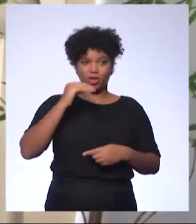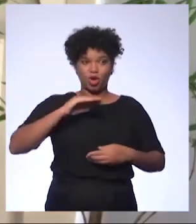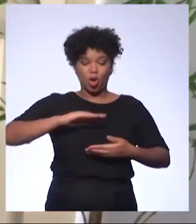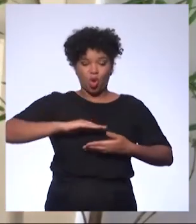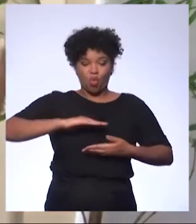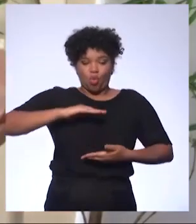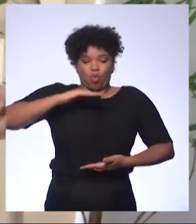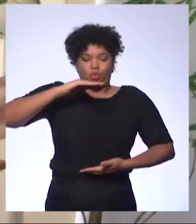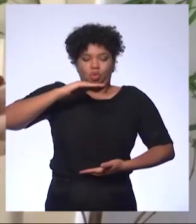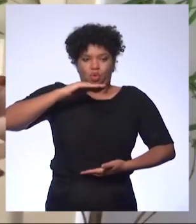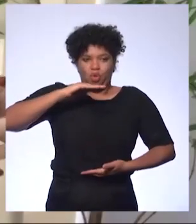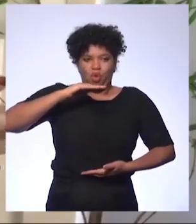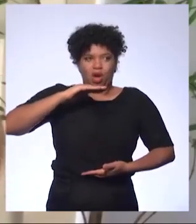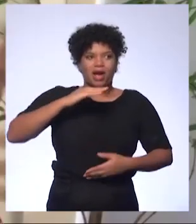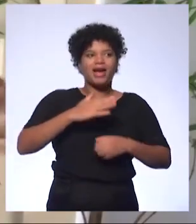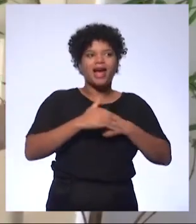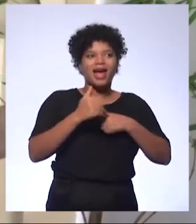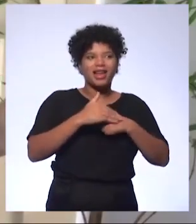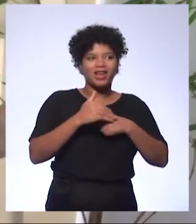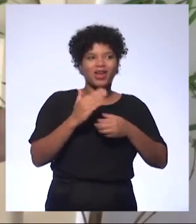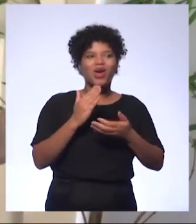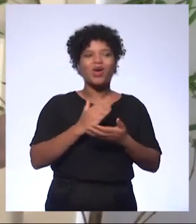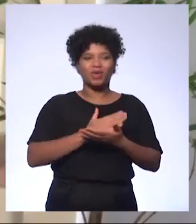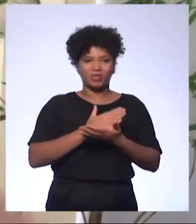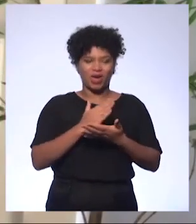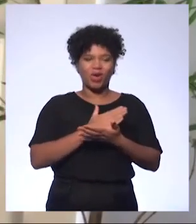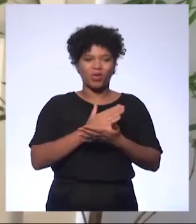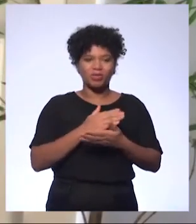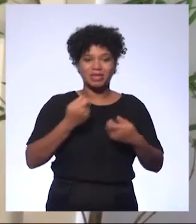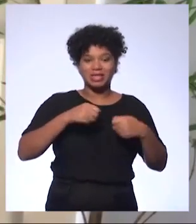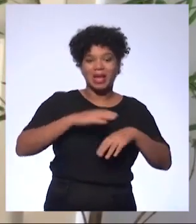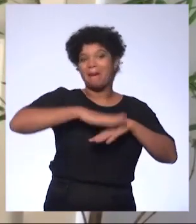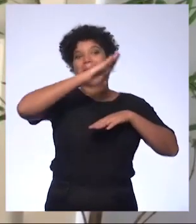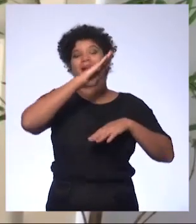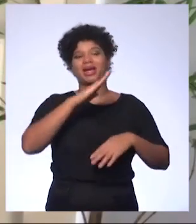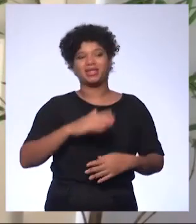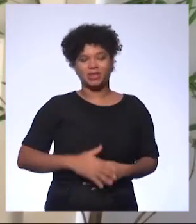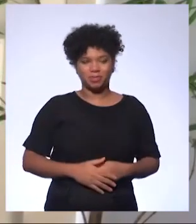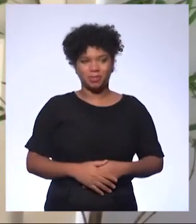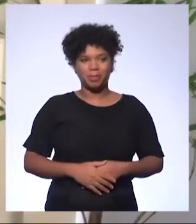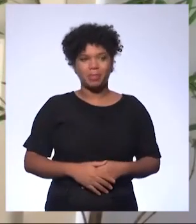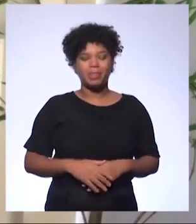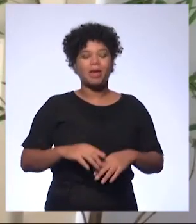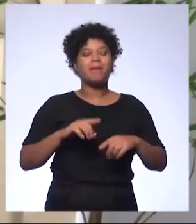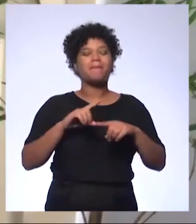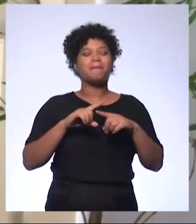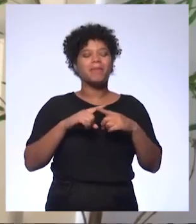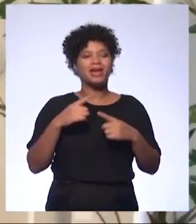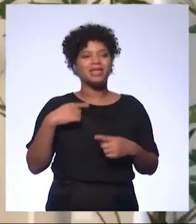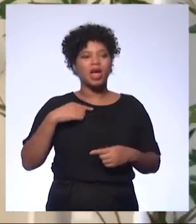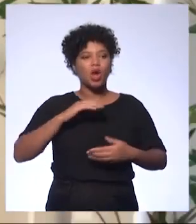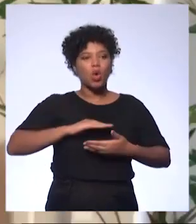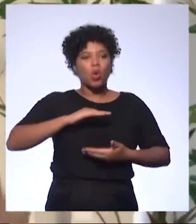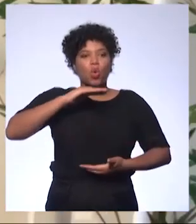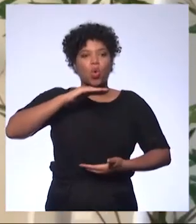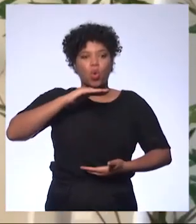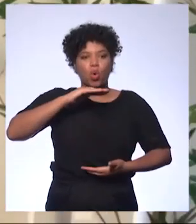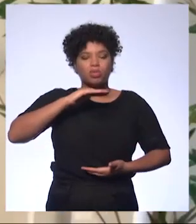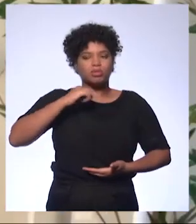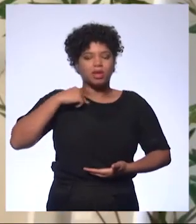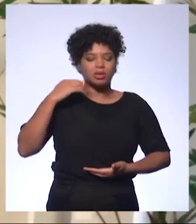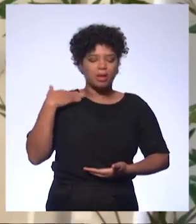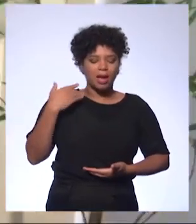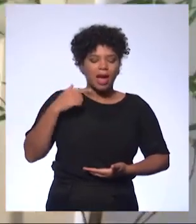de mais afeto. O outro tanquinho é menor, com pouca coisa ela se vira. Você tem um tanque emocional, eu tenho um tanque emocional. Primeira coisa, você tem